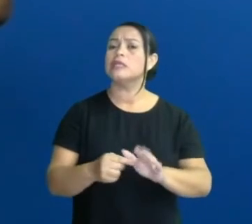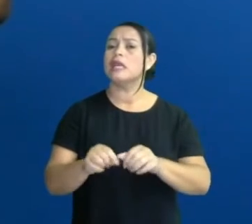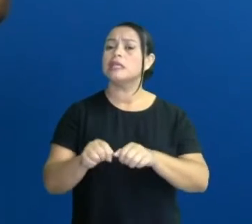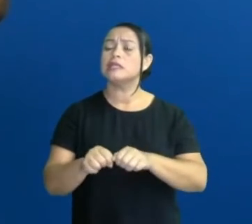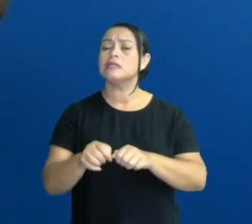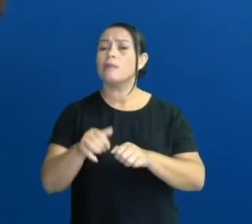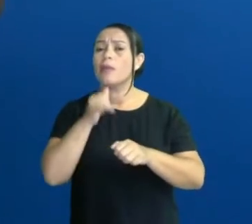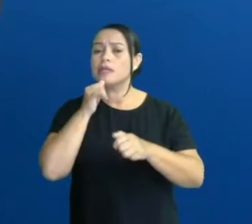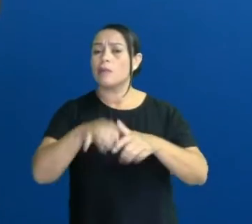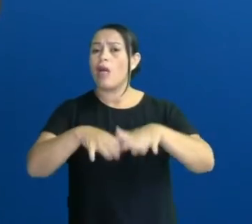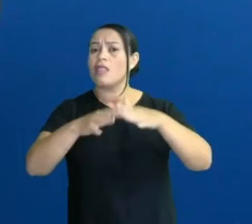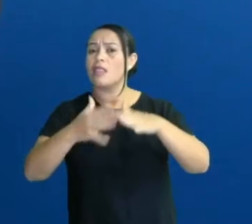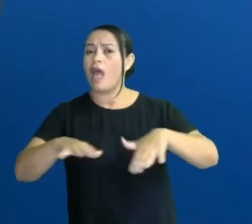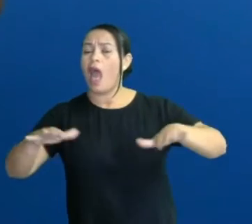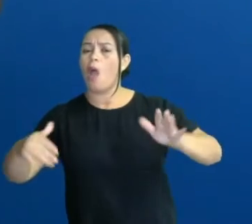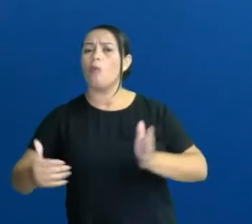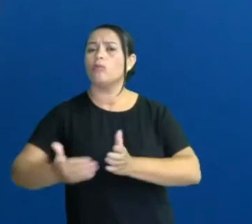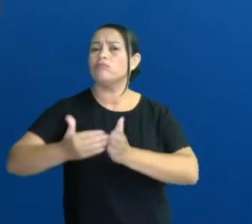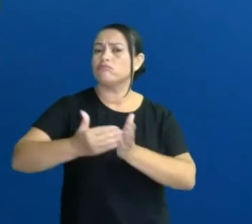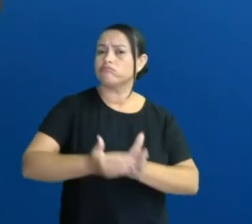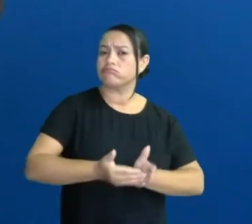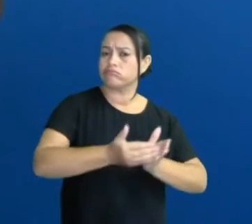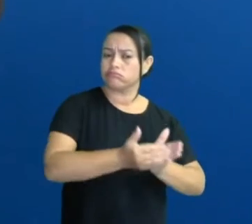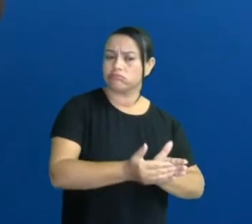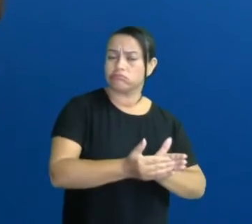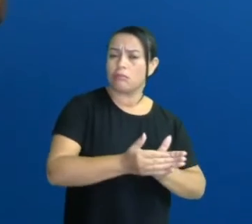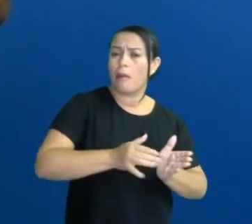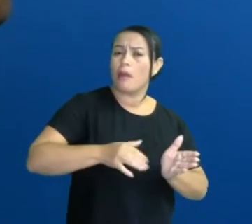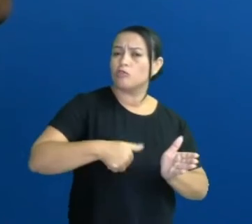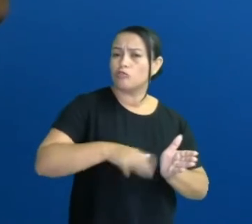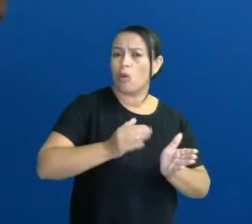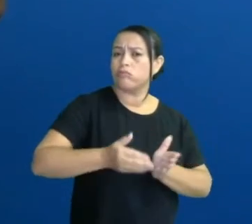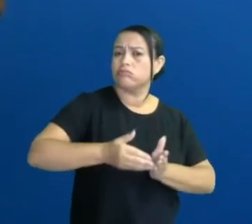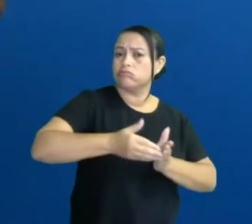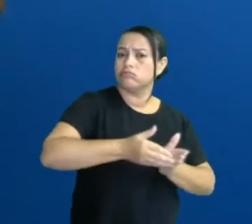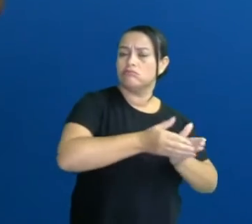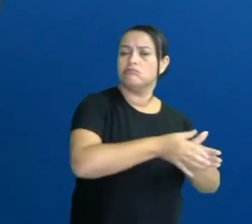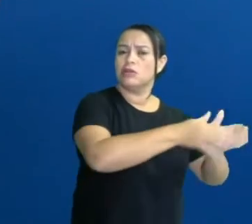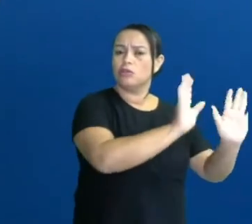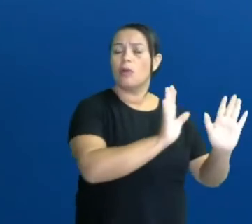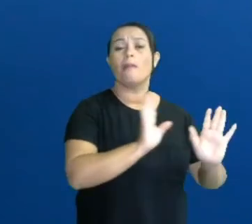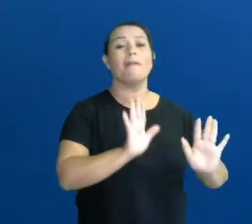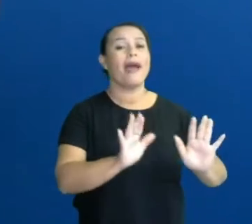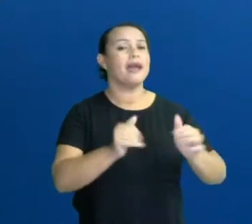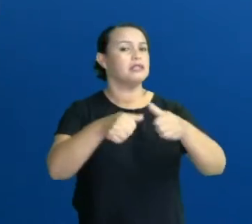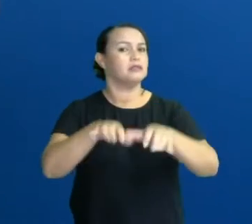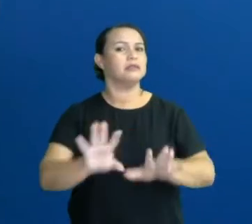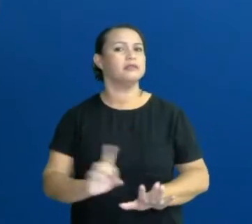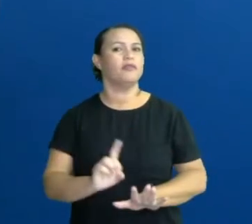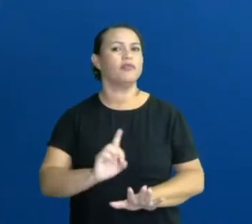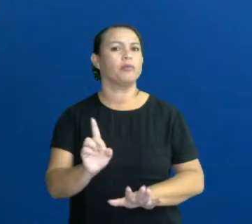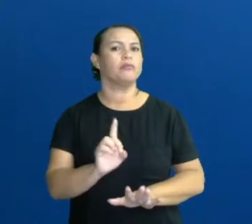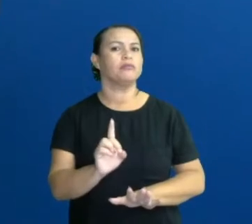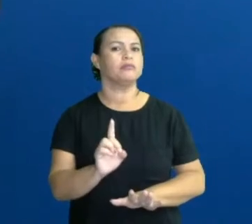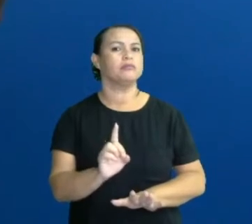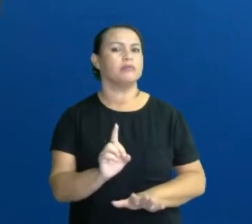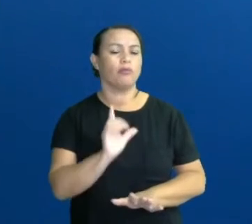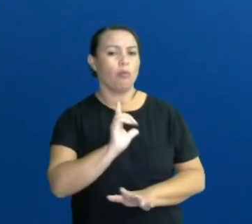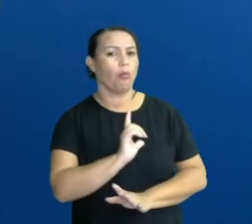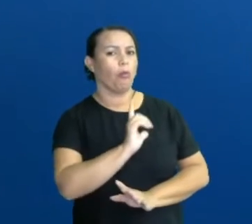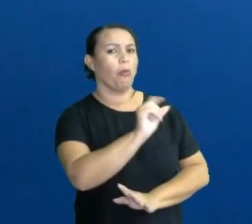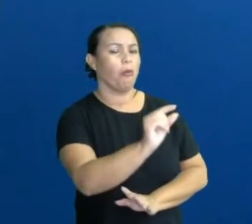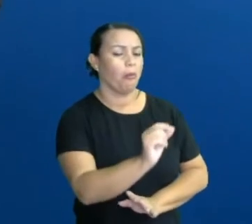costa litorânea do território em que hoje é o Brasil, mas não se estabeleceram,